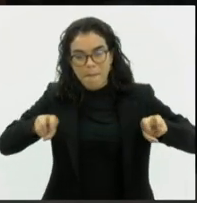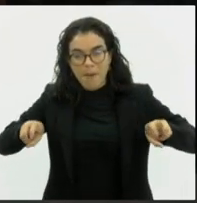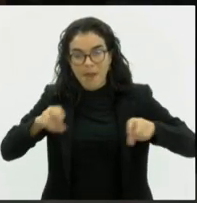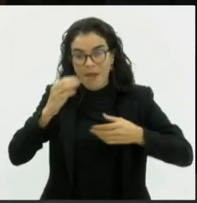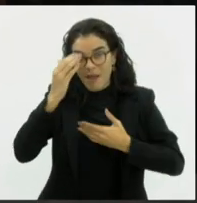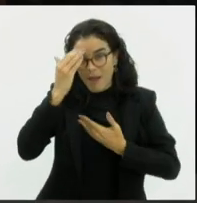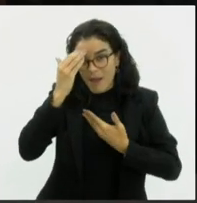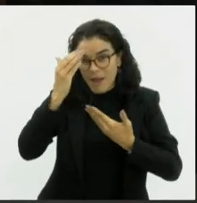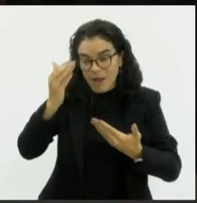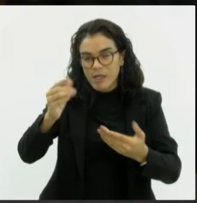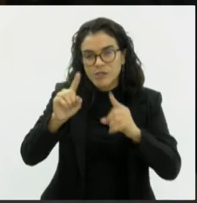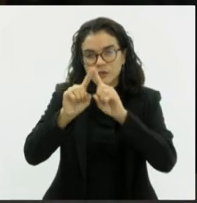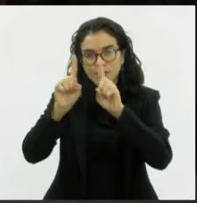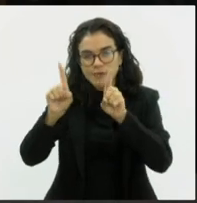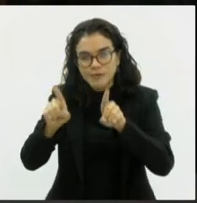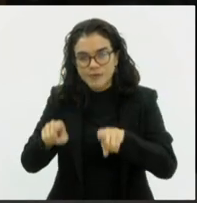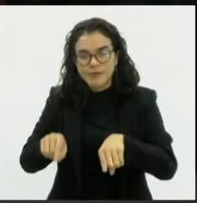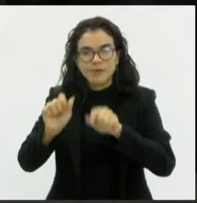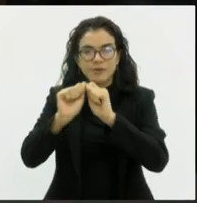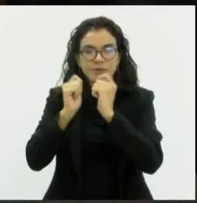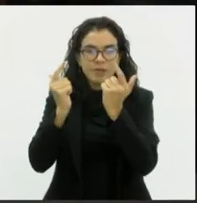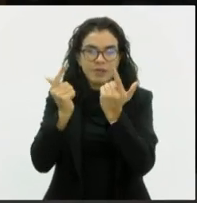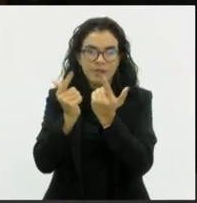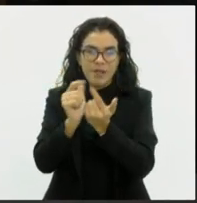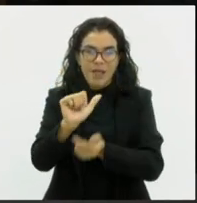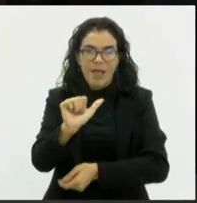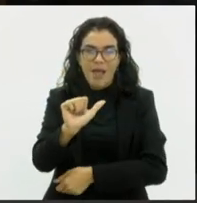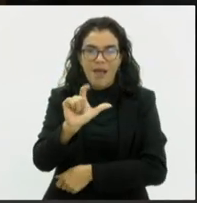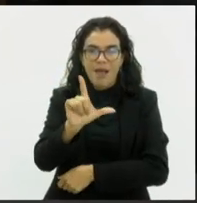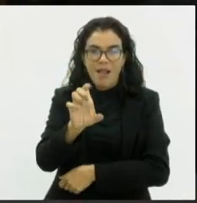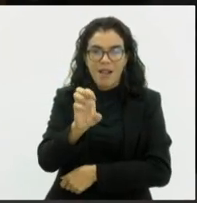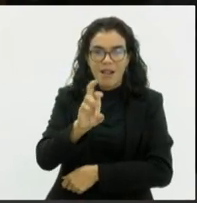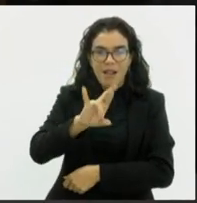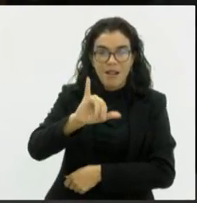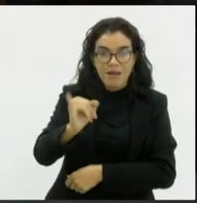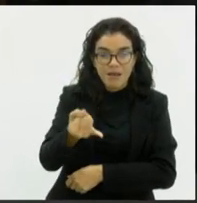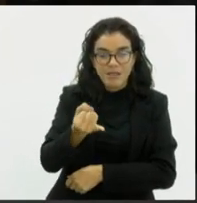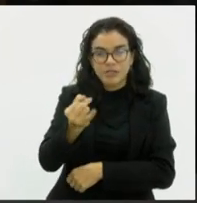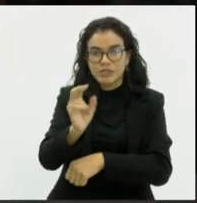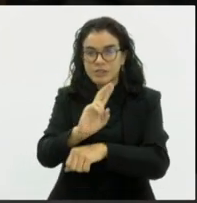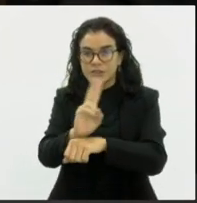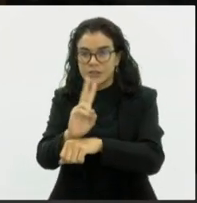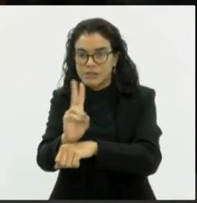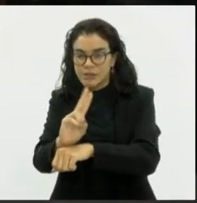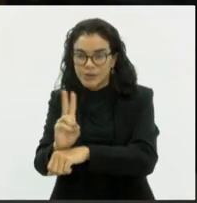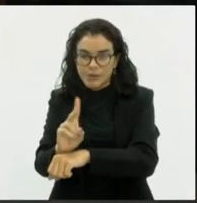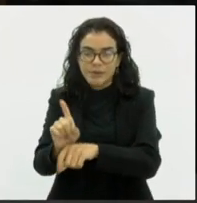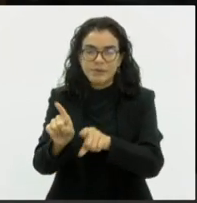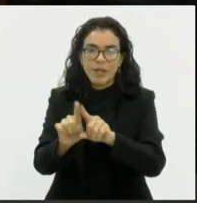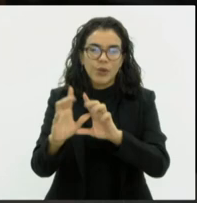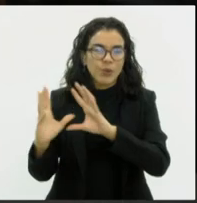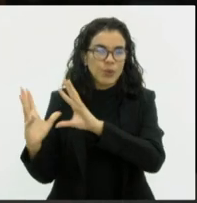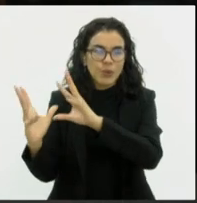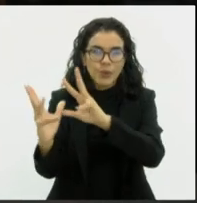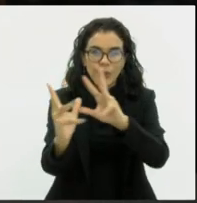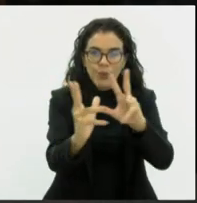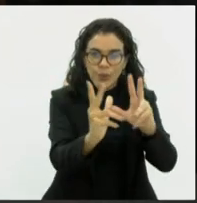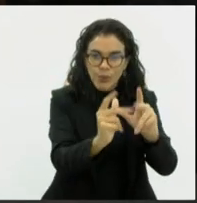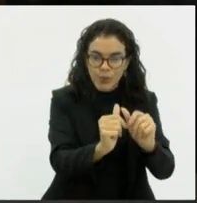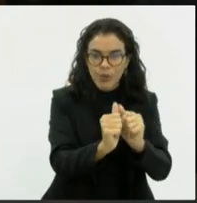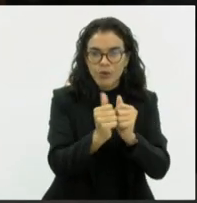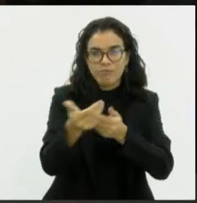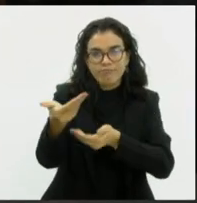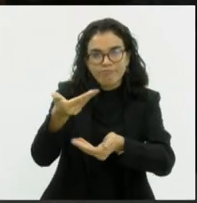também a todos os funcionários da Casa Legislativa, a todos os funcionários, a todos de segurança, a todos que hoje nós estamos aqui, que